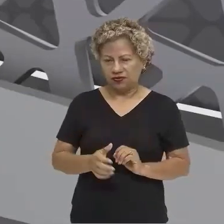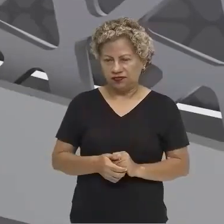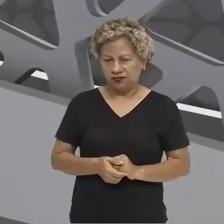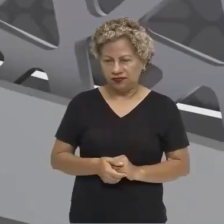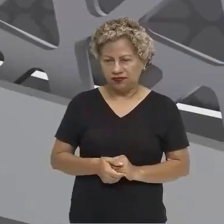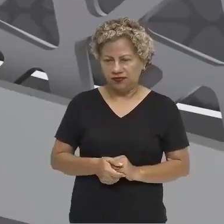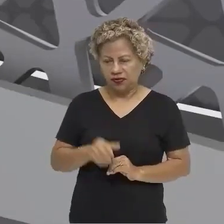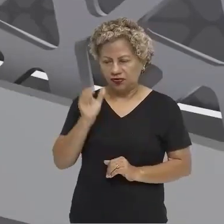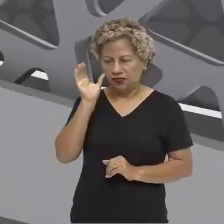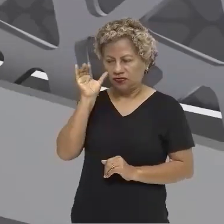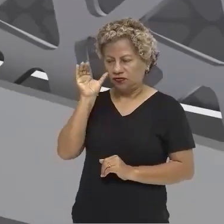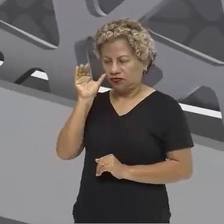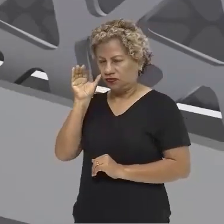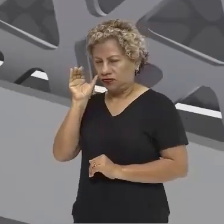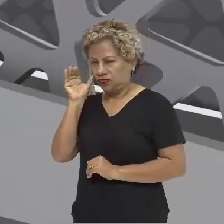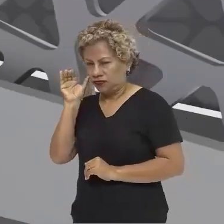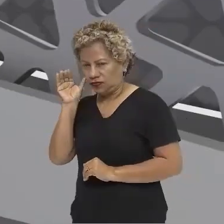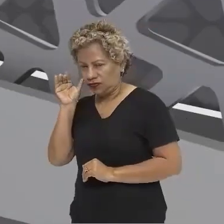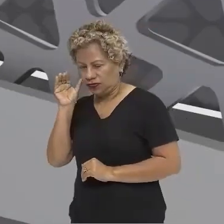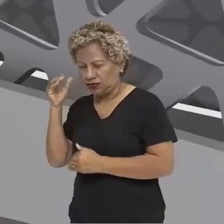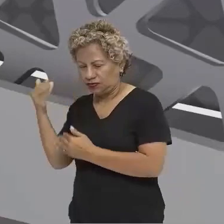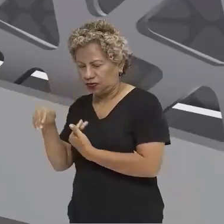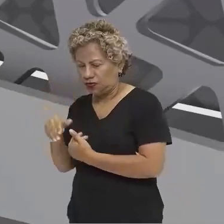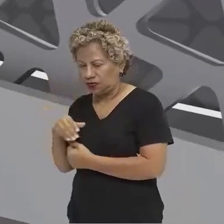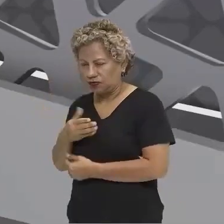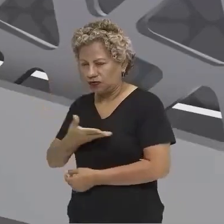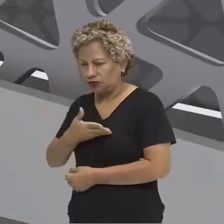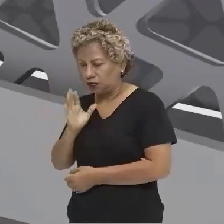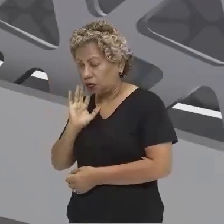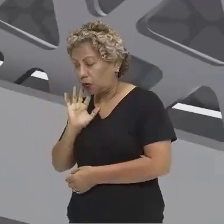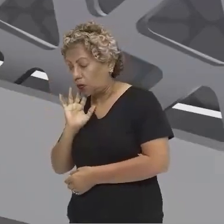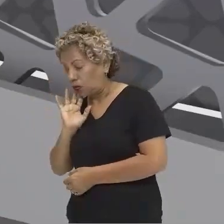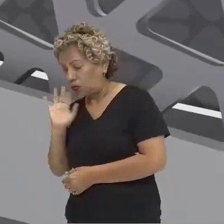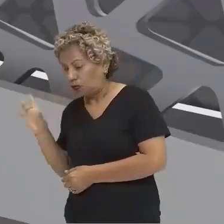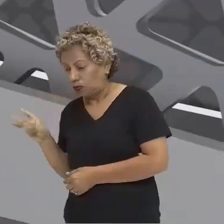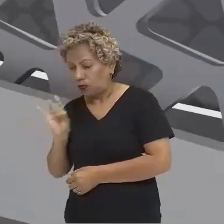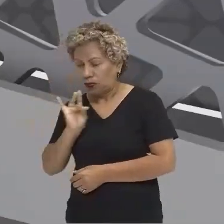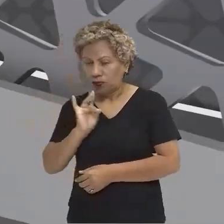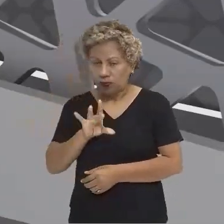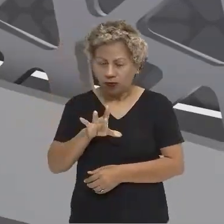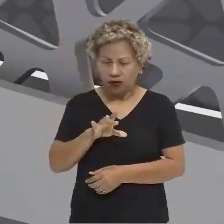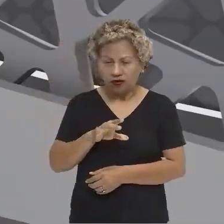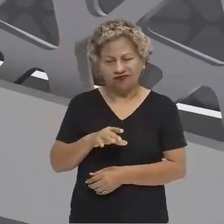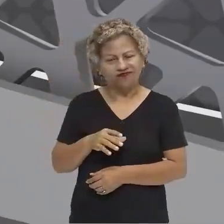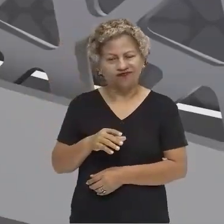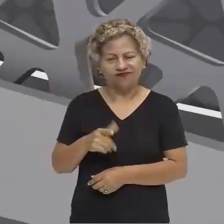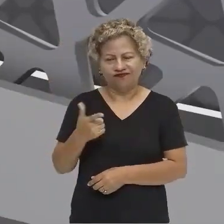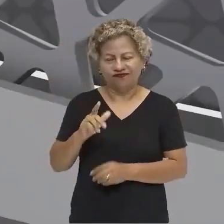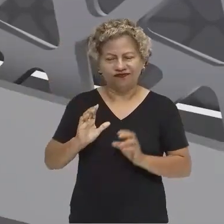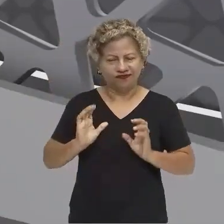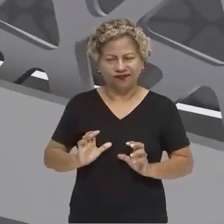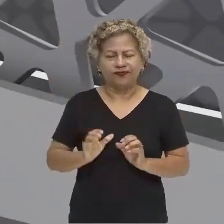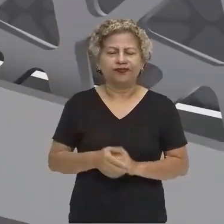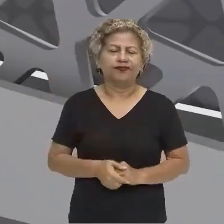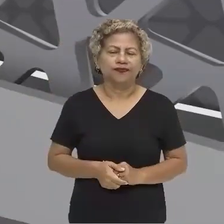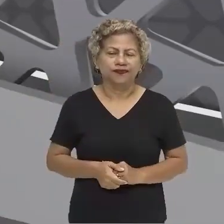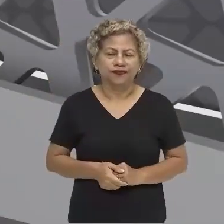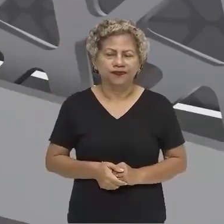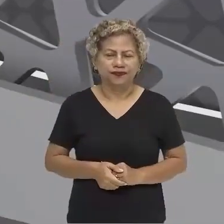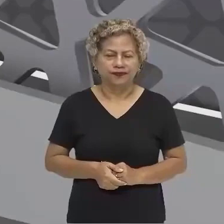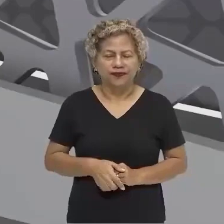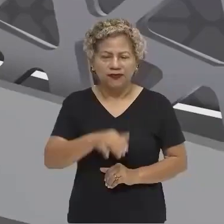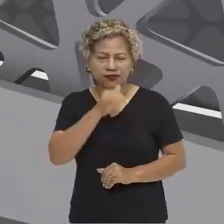eu pego algo, me aproprio de algo, de um conhecimento, vou colocar aí a questão das avaliações, a